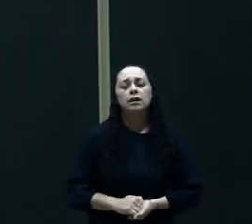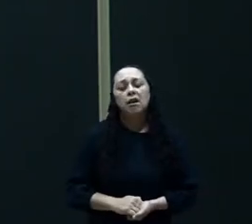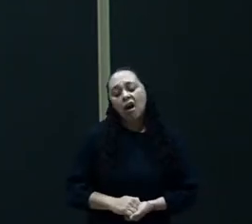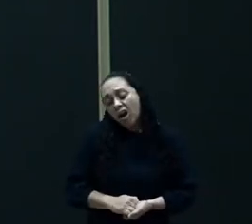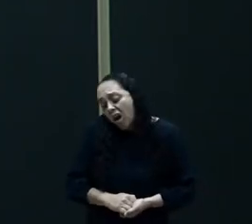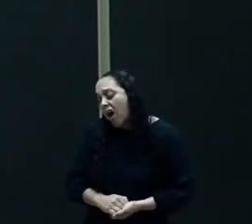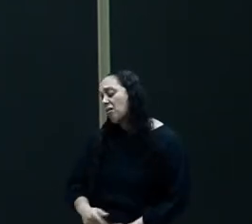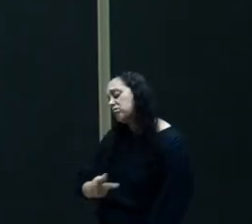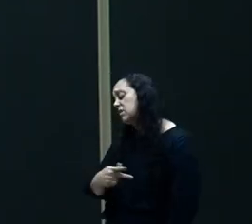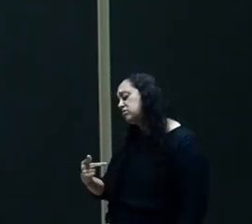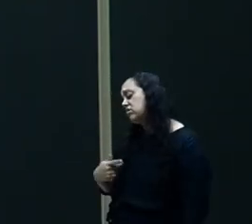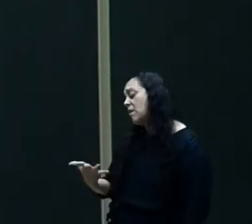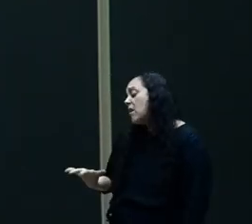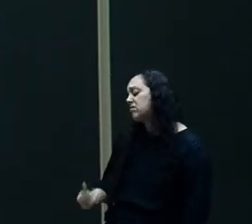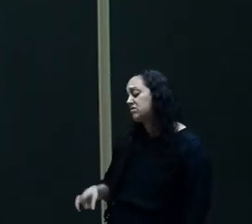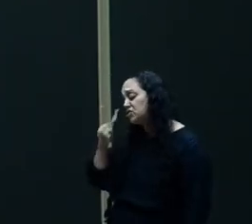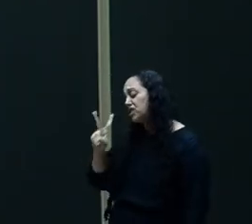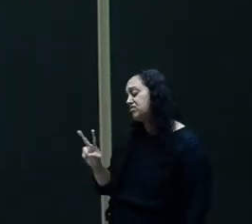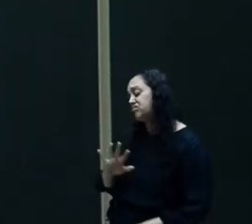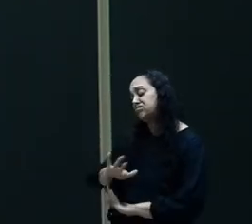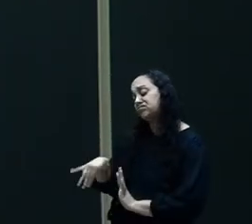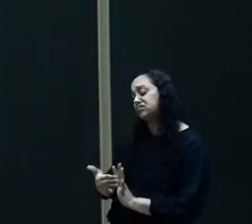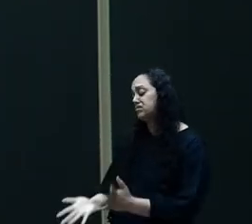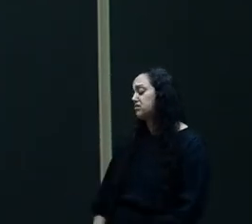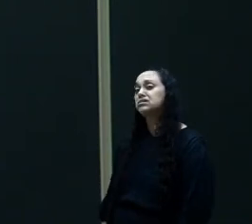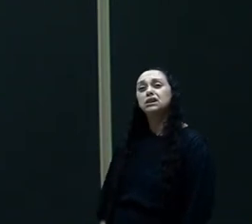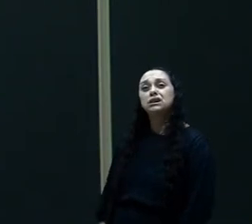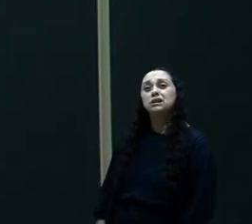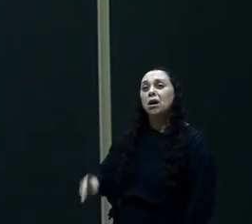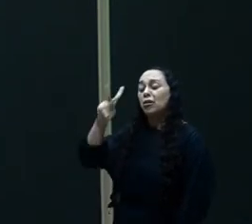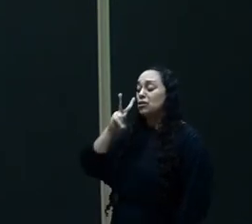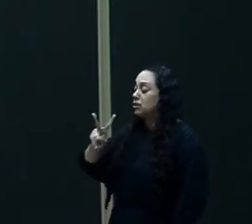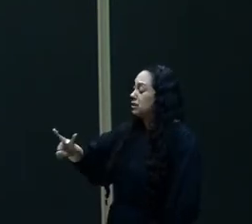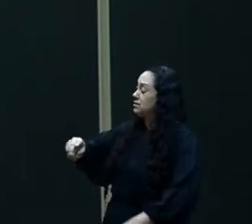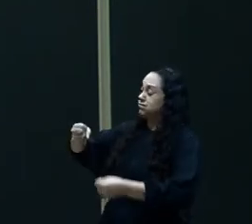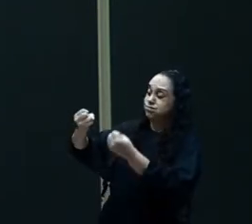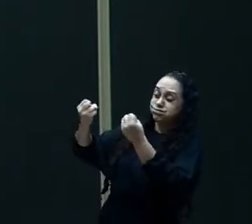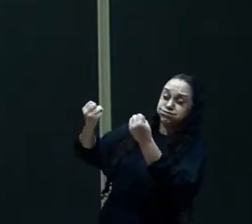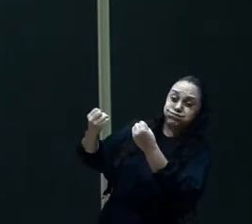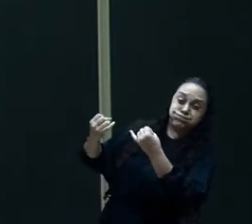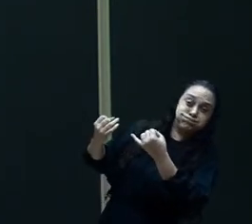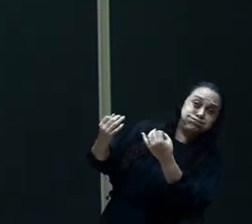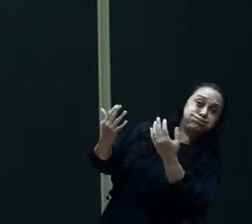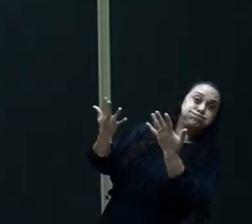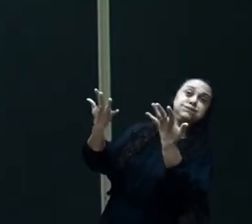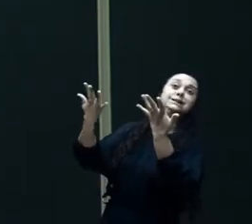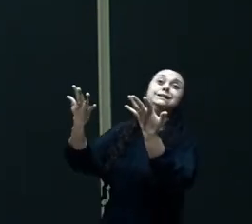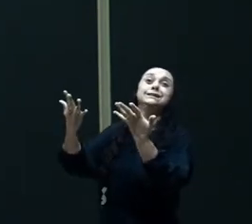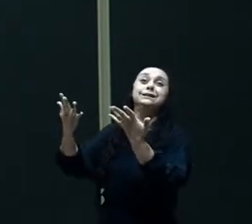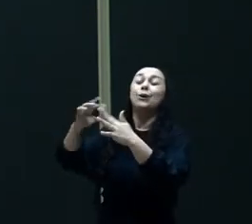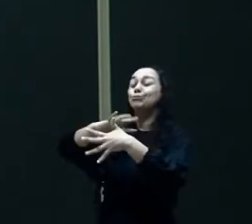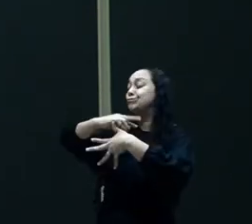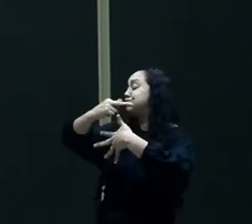coisa mas nesse caminho Tem coisa que você ainda não viu e vai ser necessário você ver Paulo está